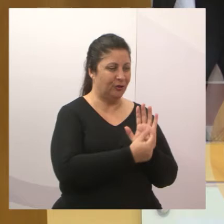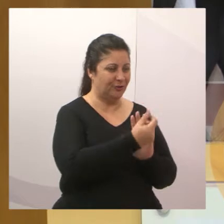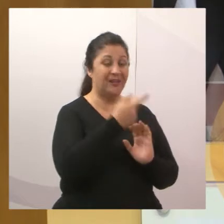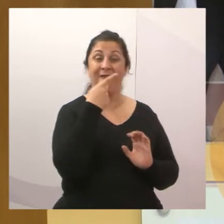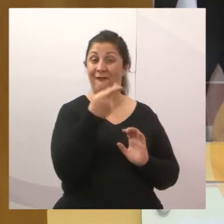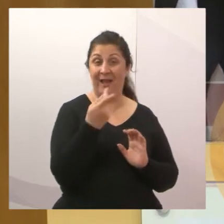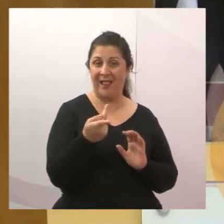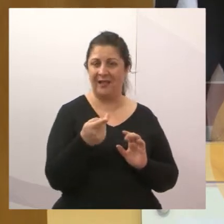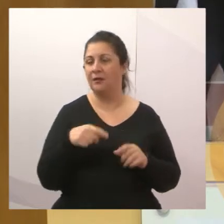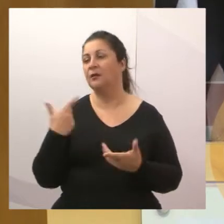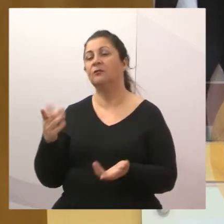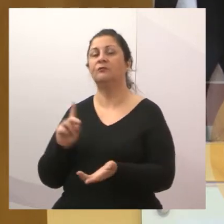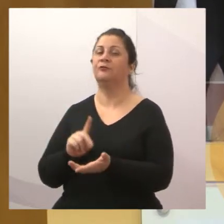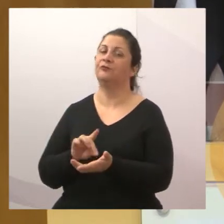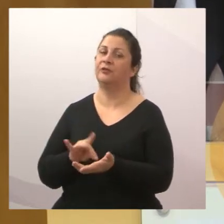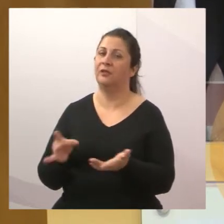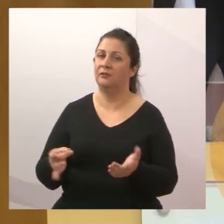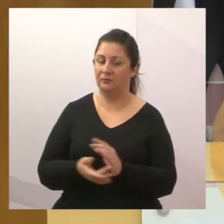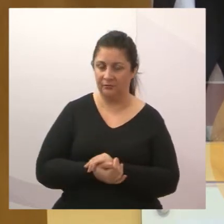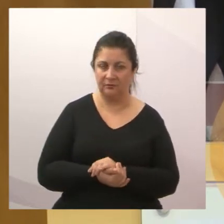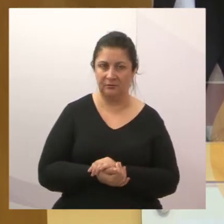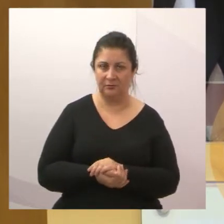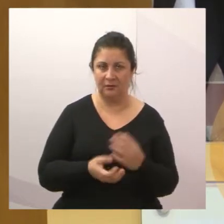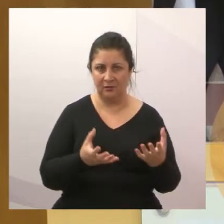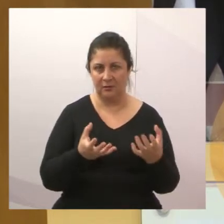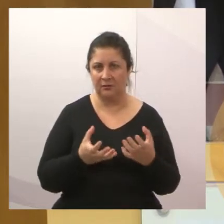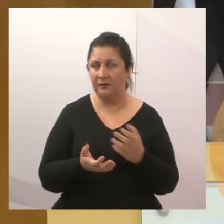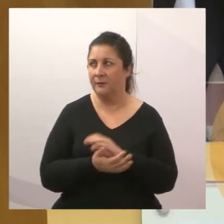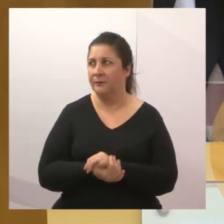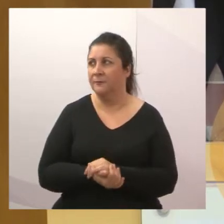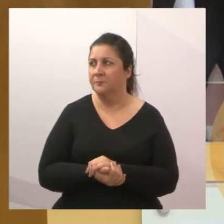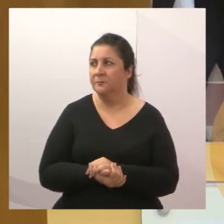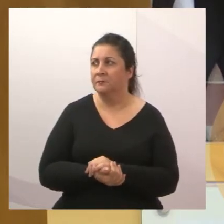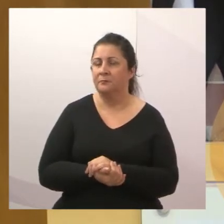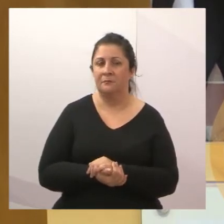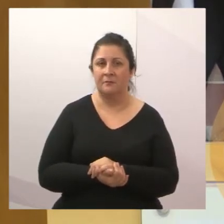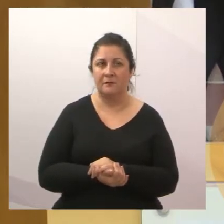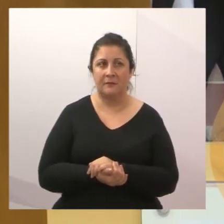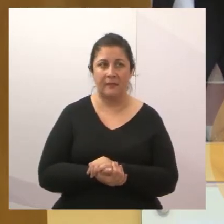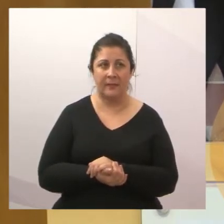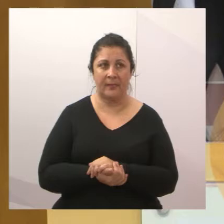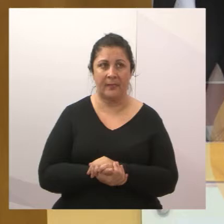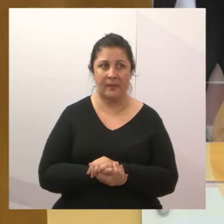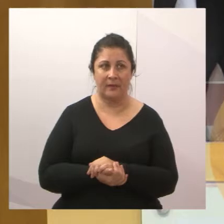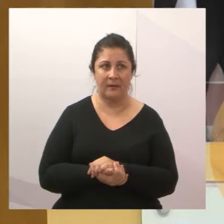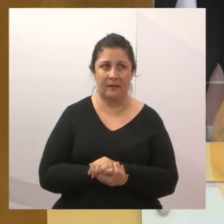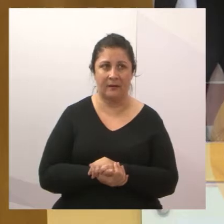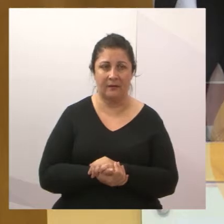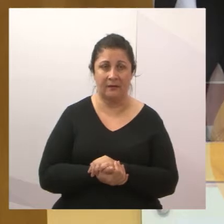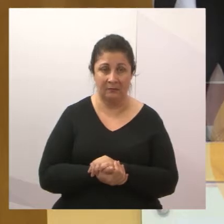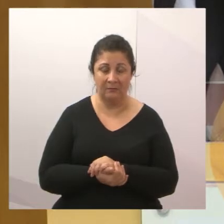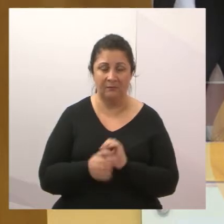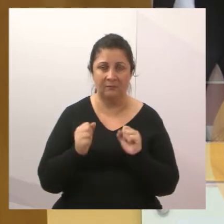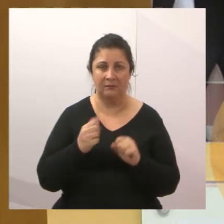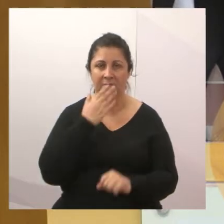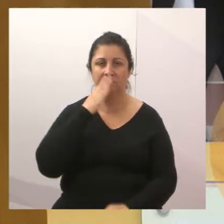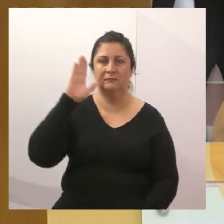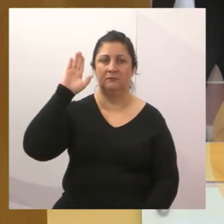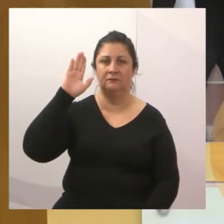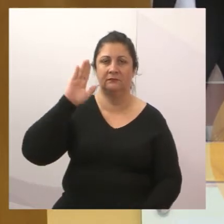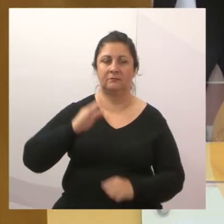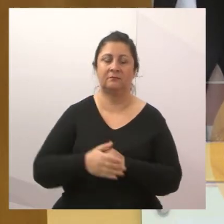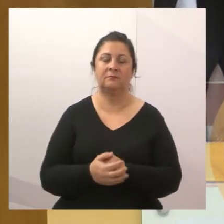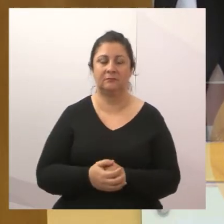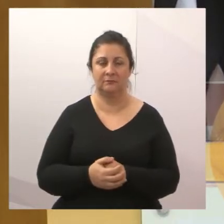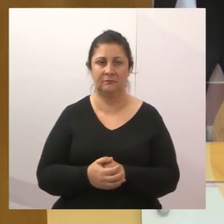o que se realiza. E aí, eu quero assim, né, a senhora quer falar mais um minuto, Patrícia? Pois não. Posso, obrigada. Pois